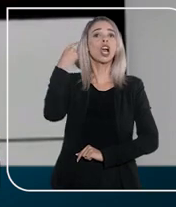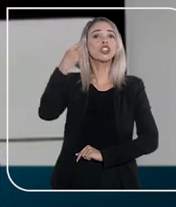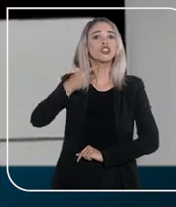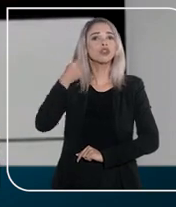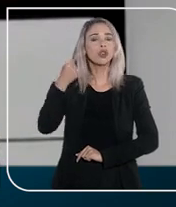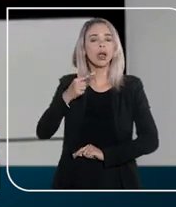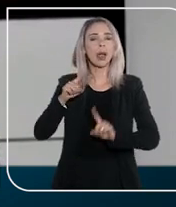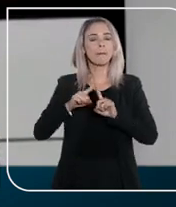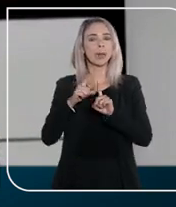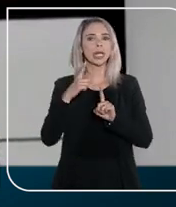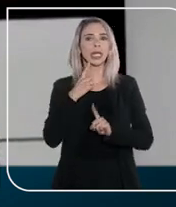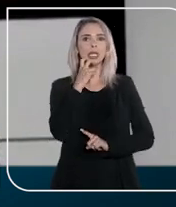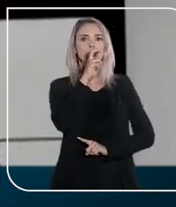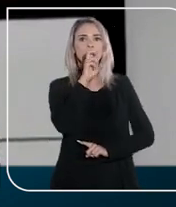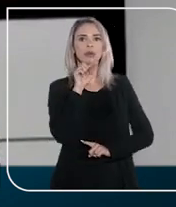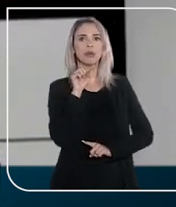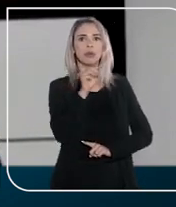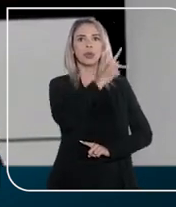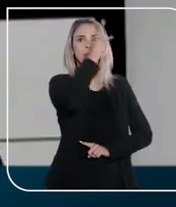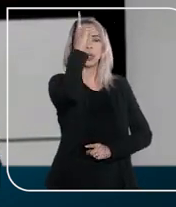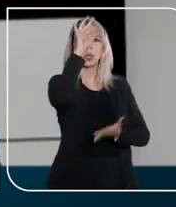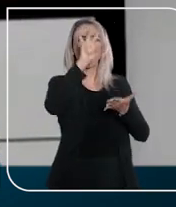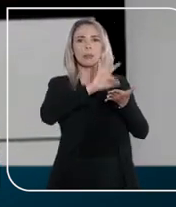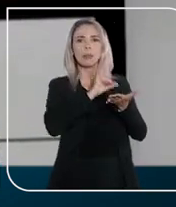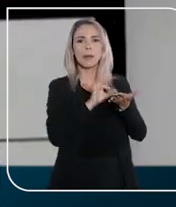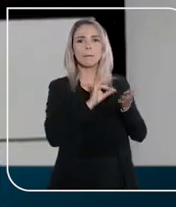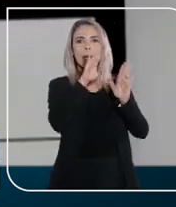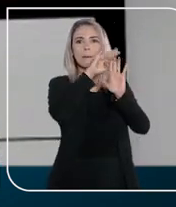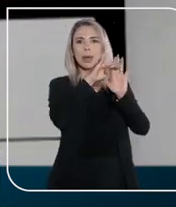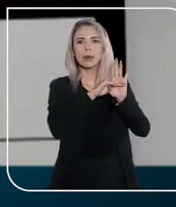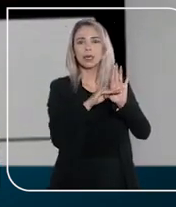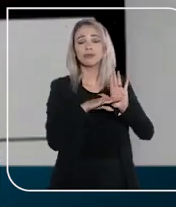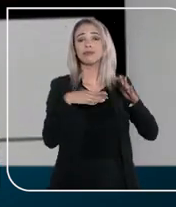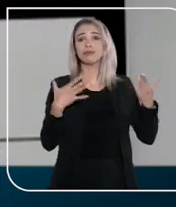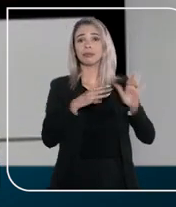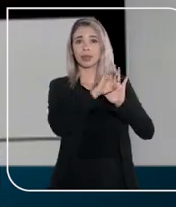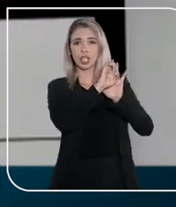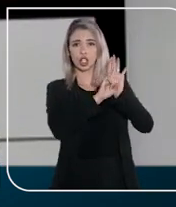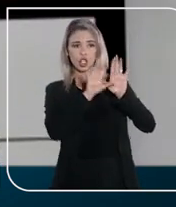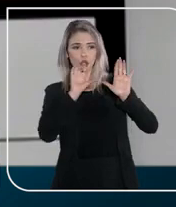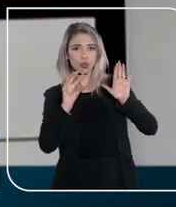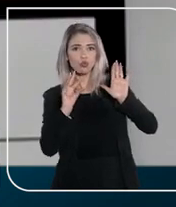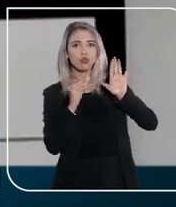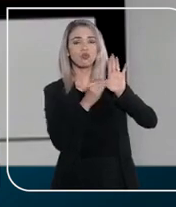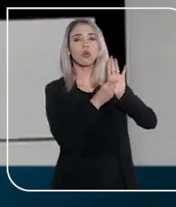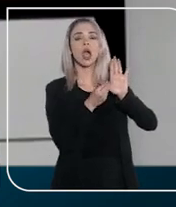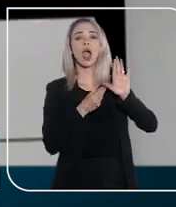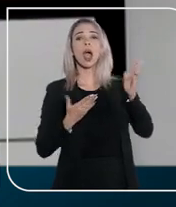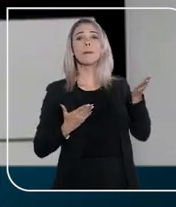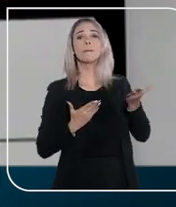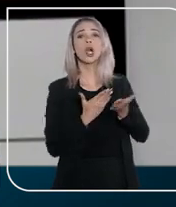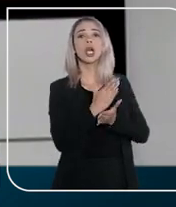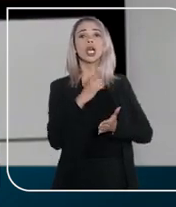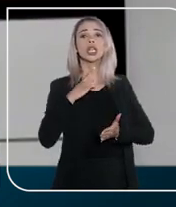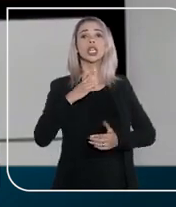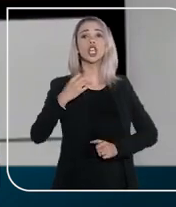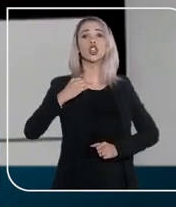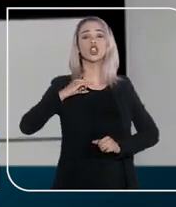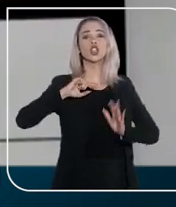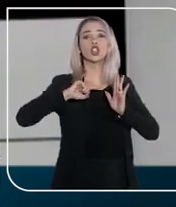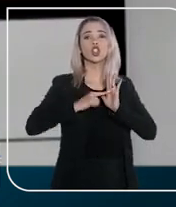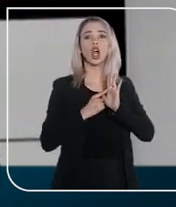temos 5.000 inscritos. Eu coloco talvez uma cláusula no edital que diz que vou aprovar aqueles que tiverem nota superior a